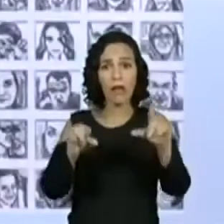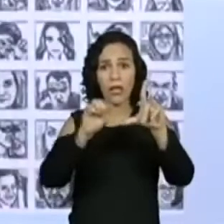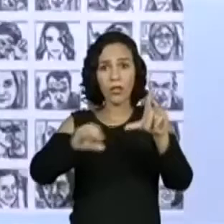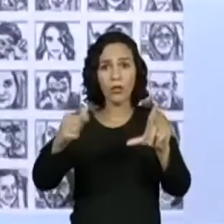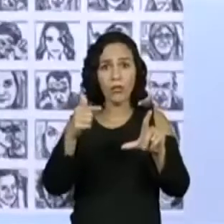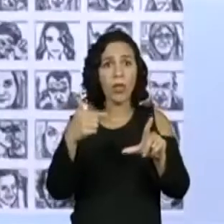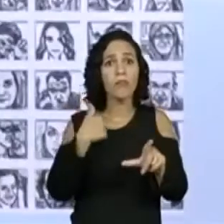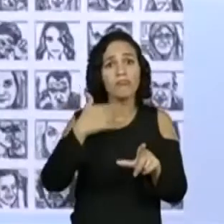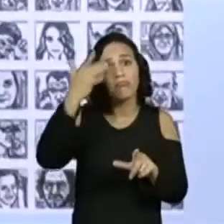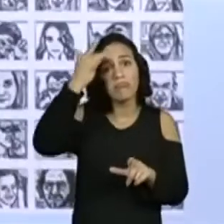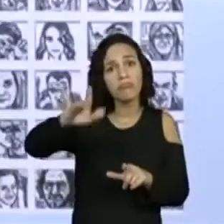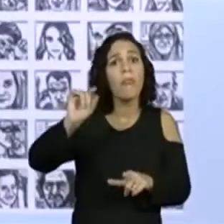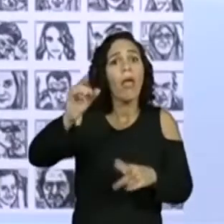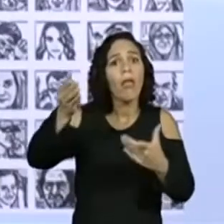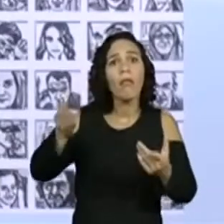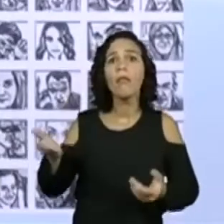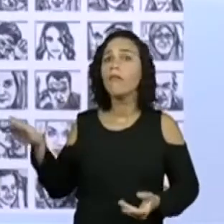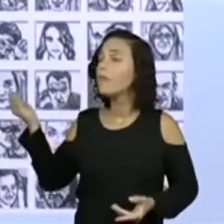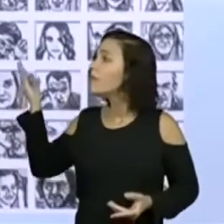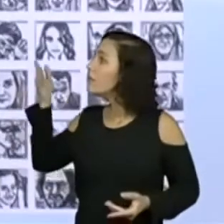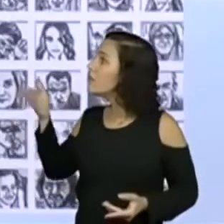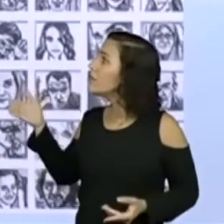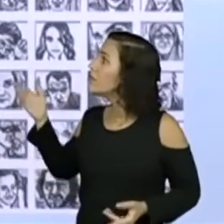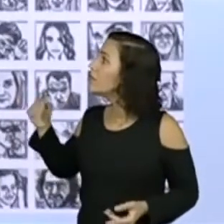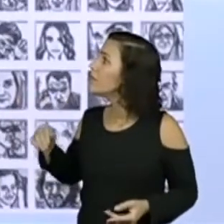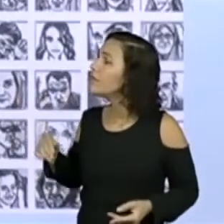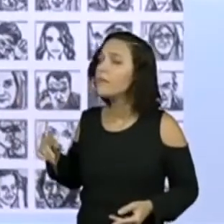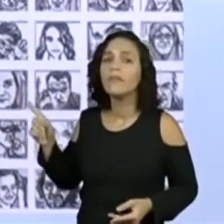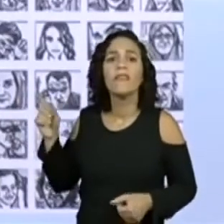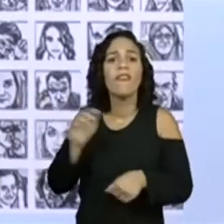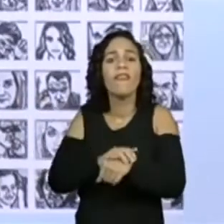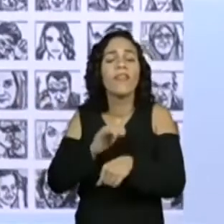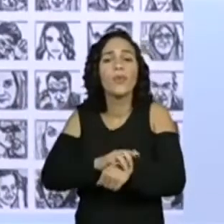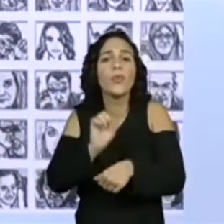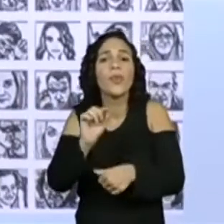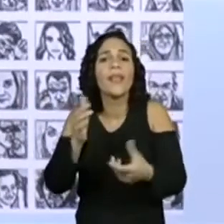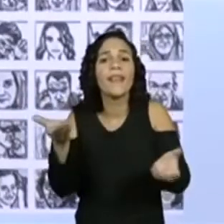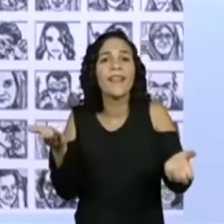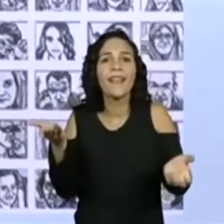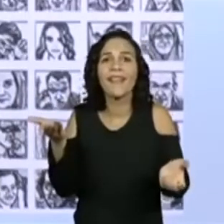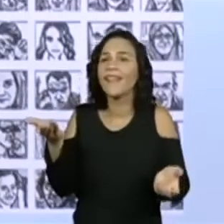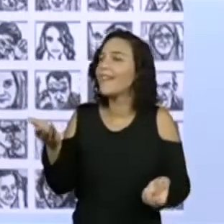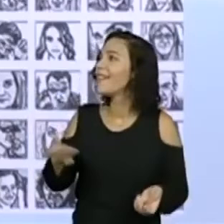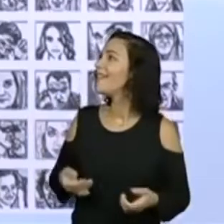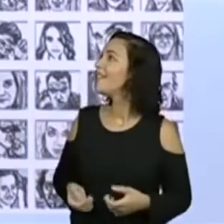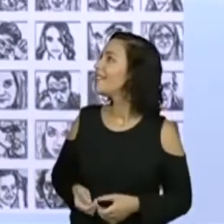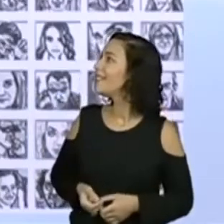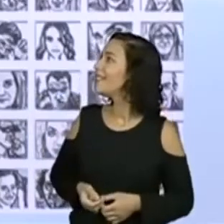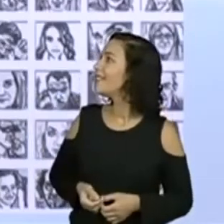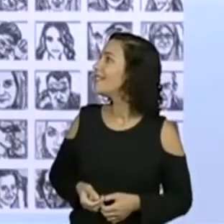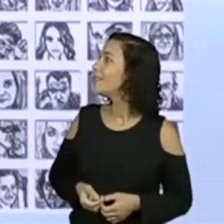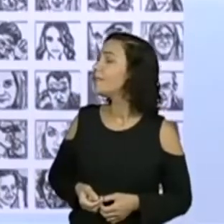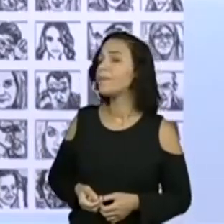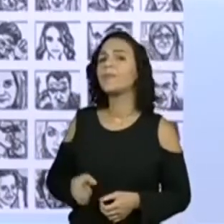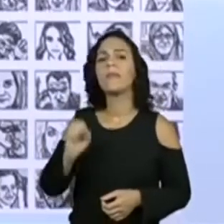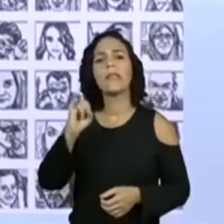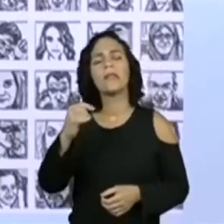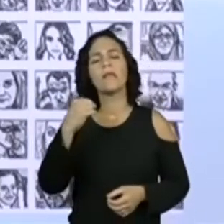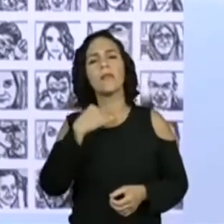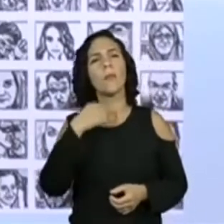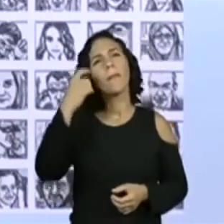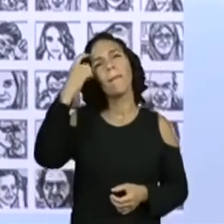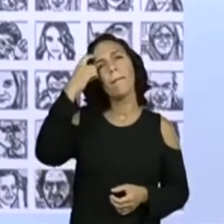falar. Quem são essas pessoas? O que elas estão fazendo aí? Será que quando eu começo a pensar